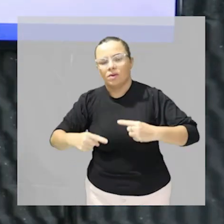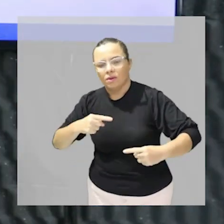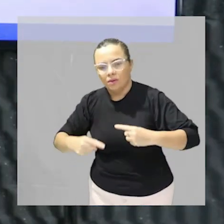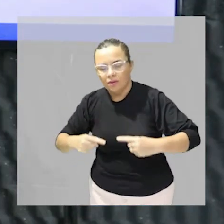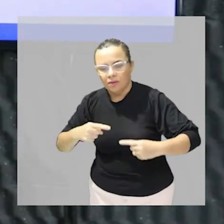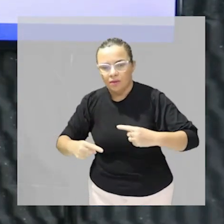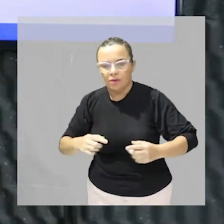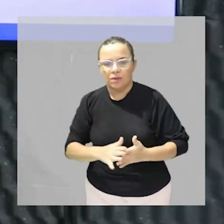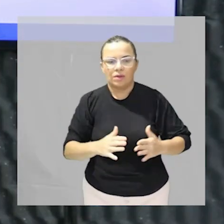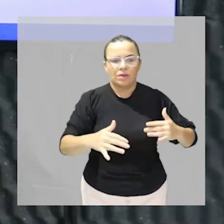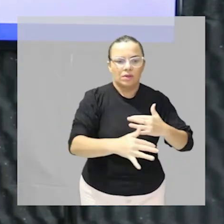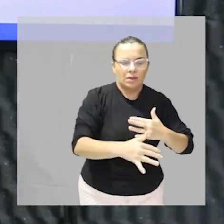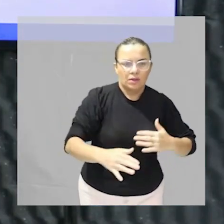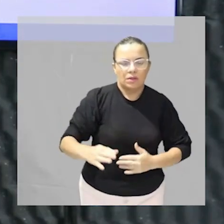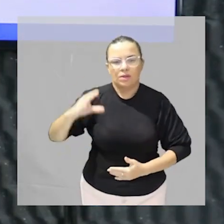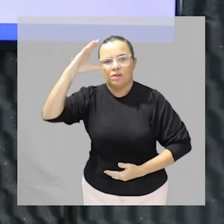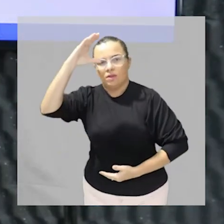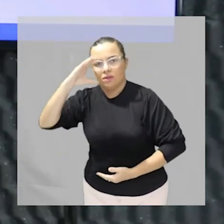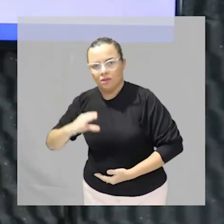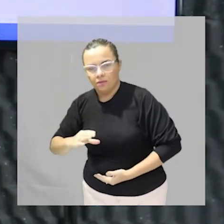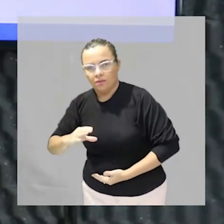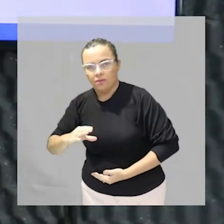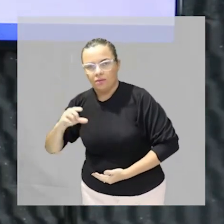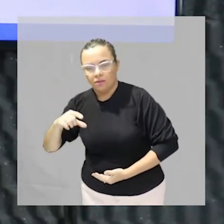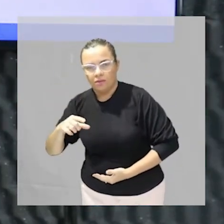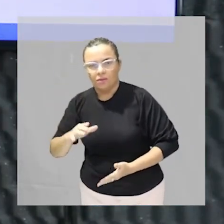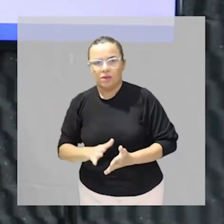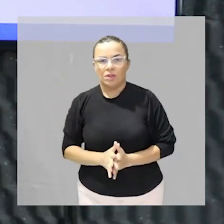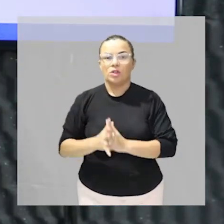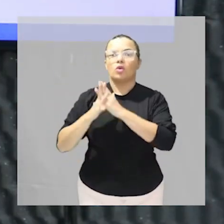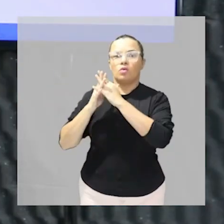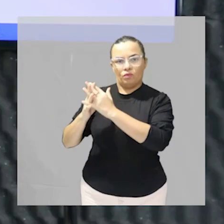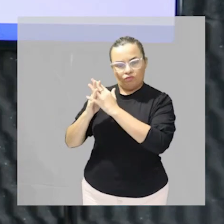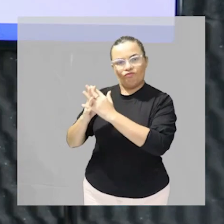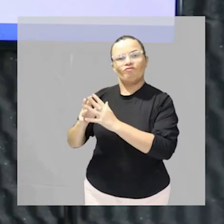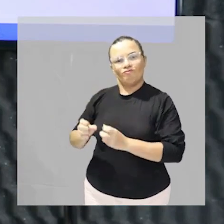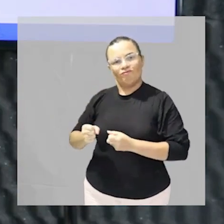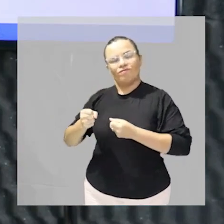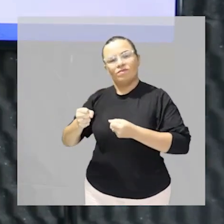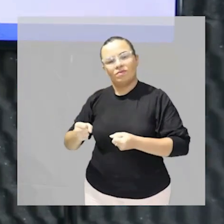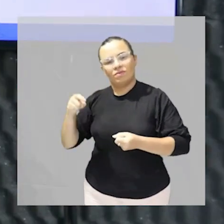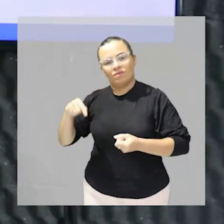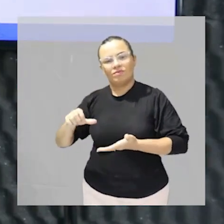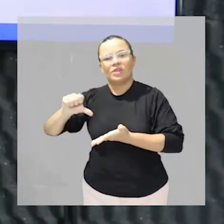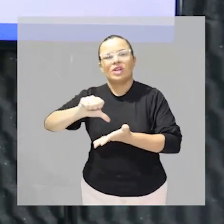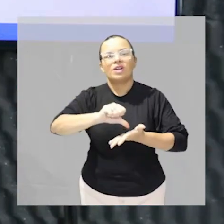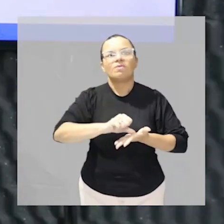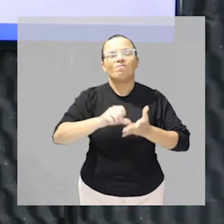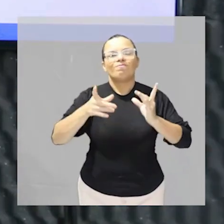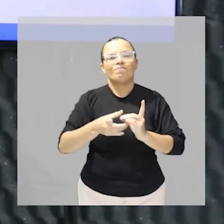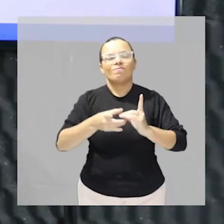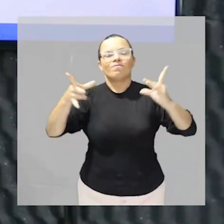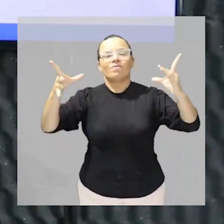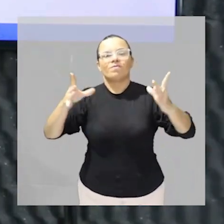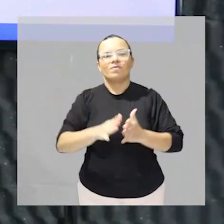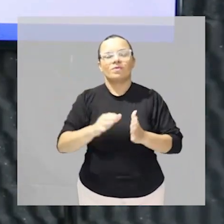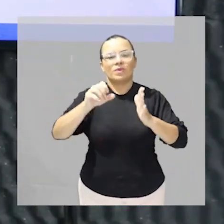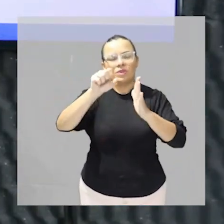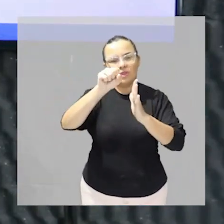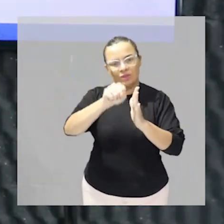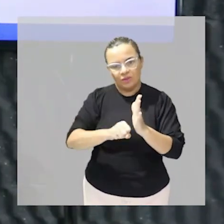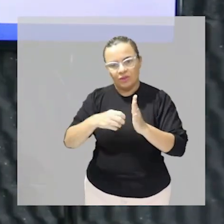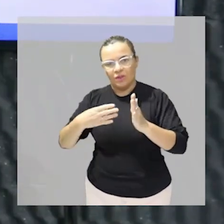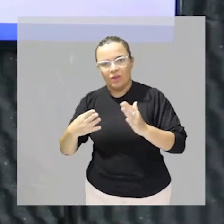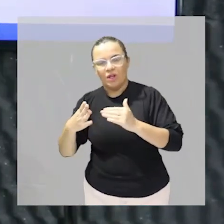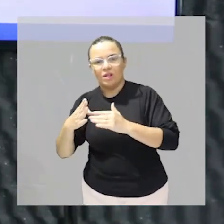o pensador Finley, cidade e cidadão se confundem nessa Atenas democrática do século IV